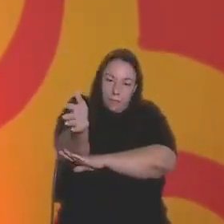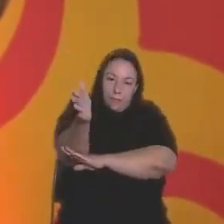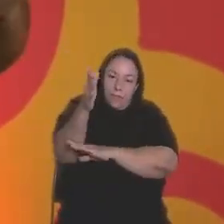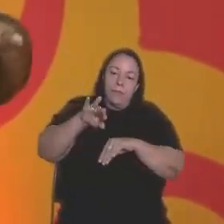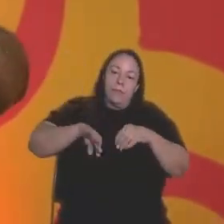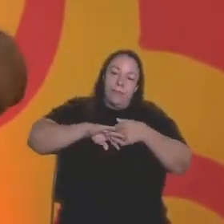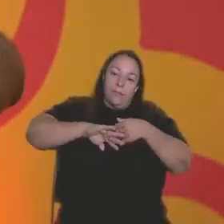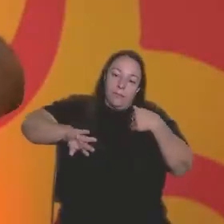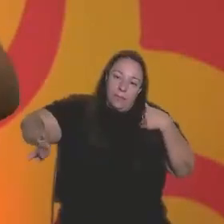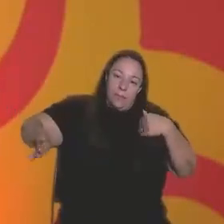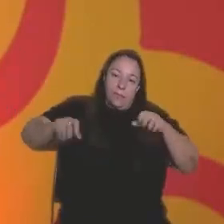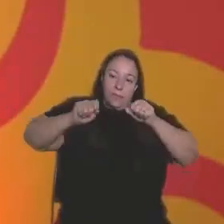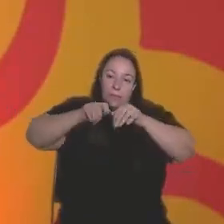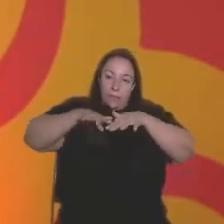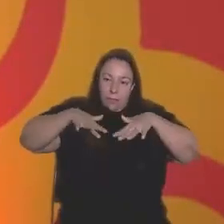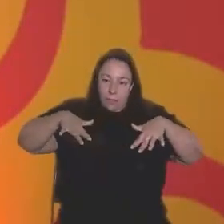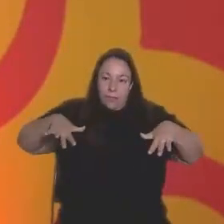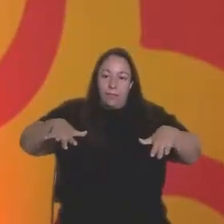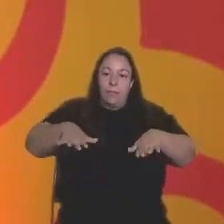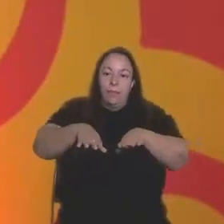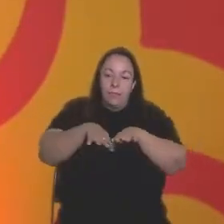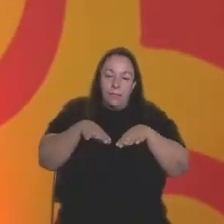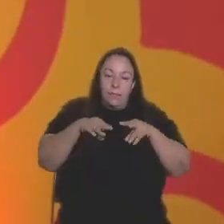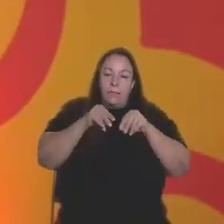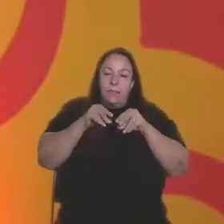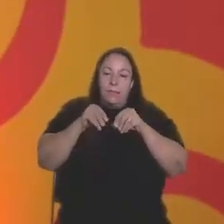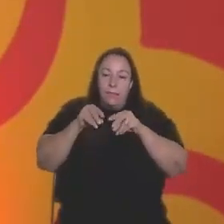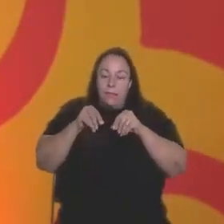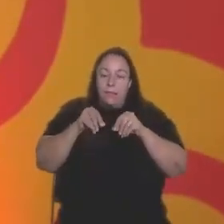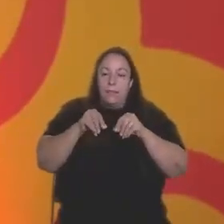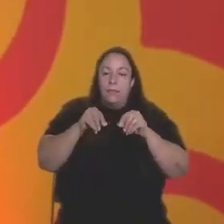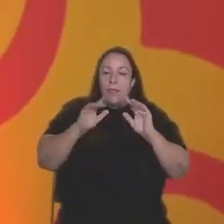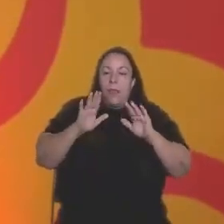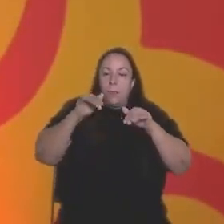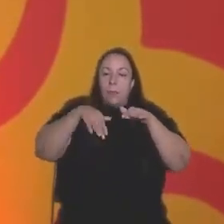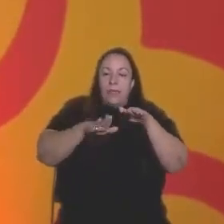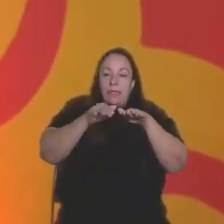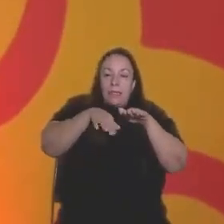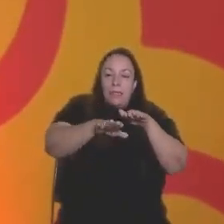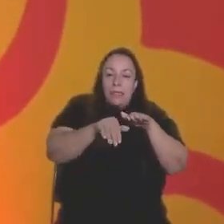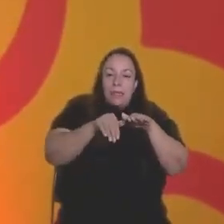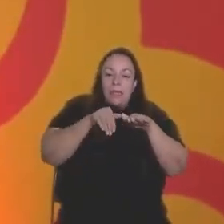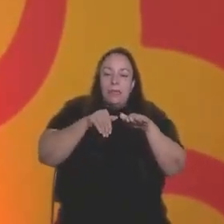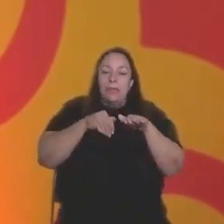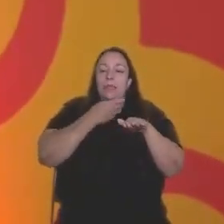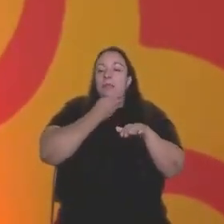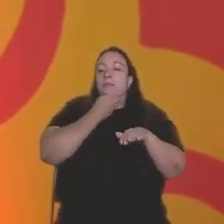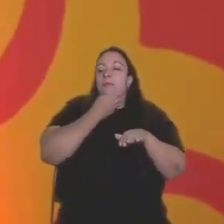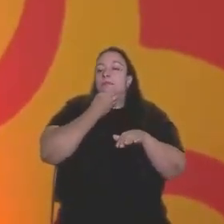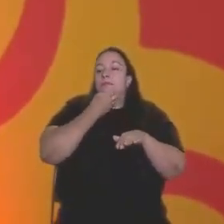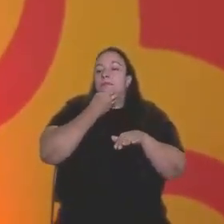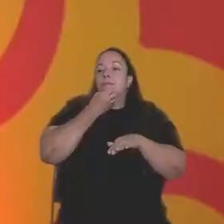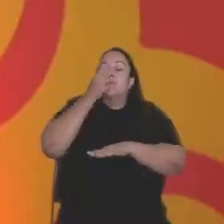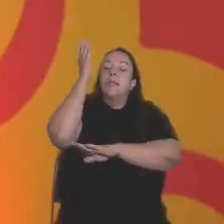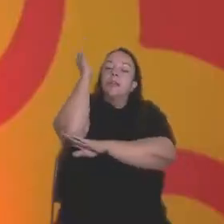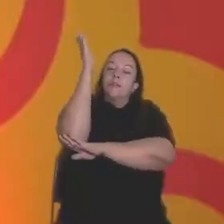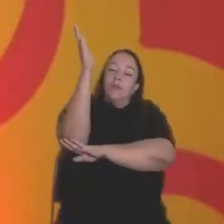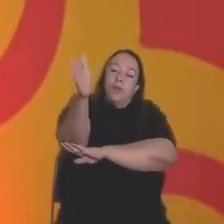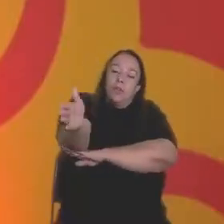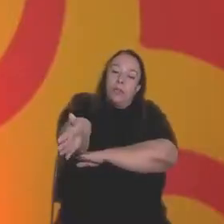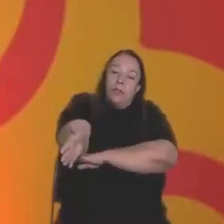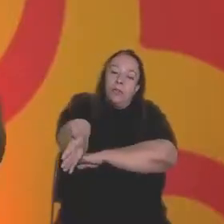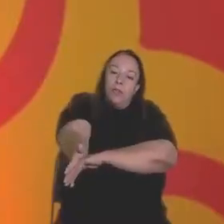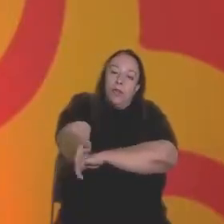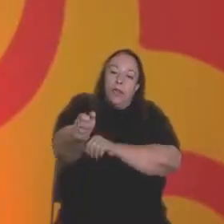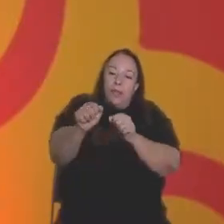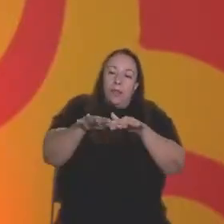poder... Vou cimentar tudo aqui, vou colocar uma piscina. Vou cortar essa árvore para para